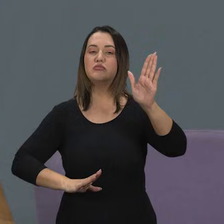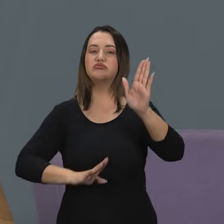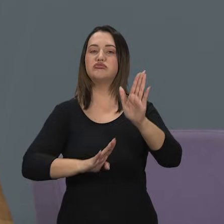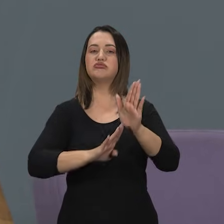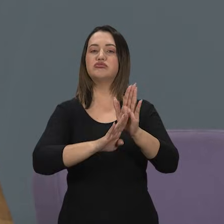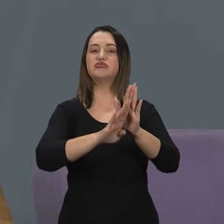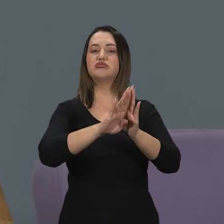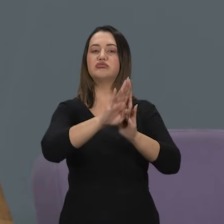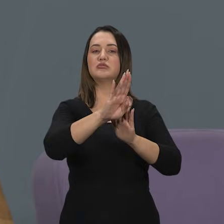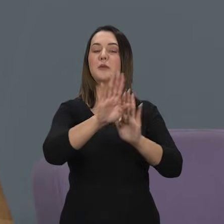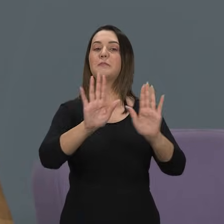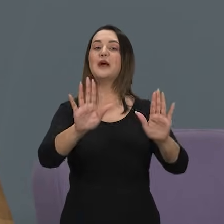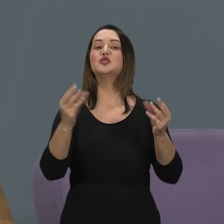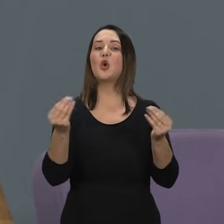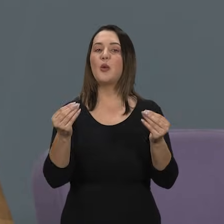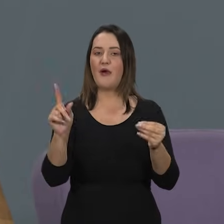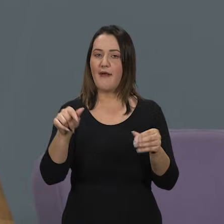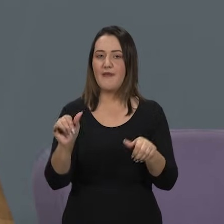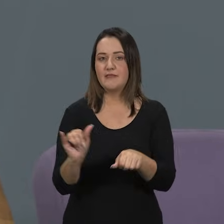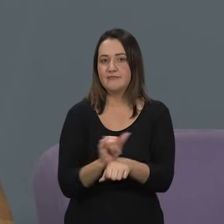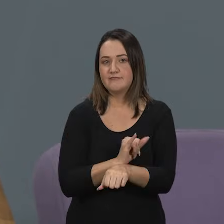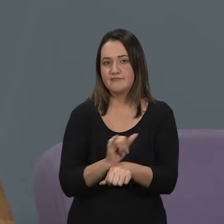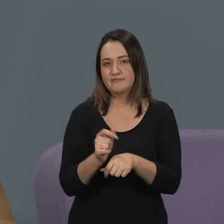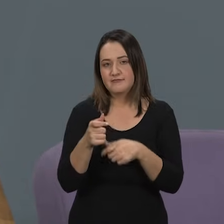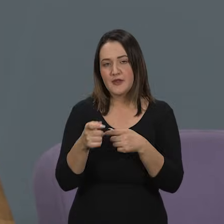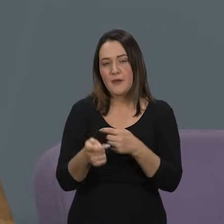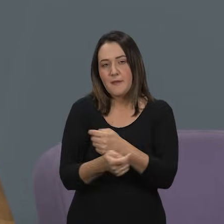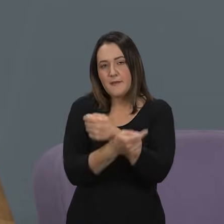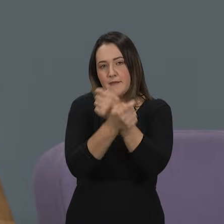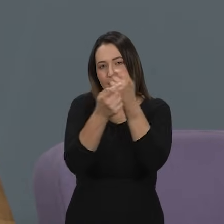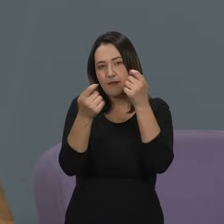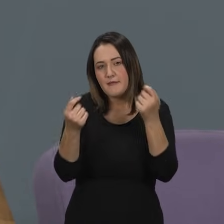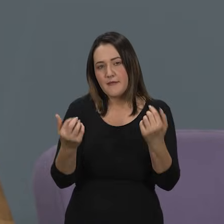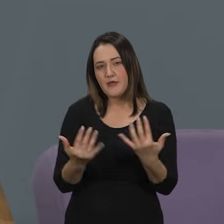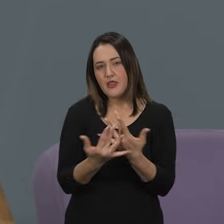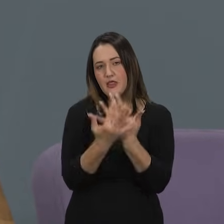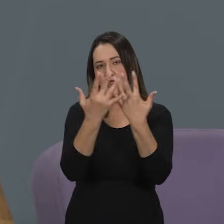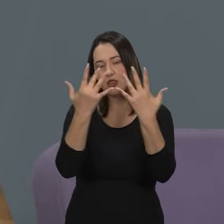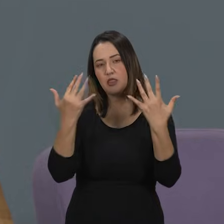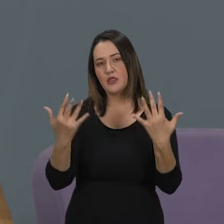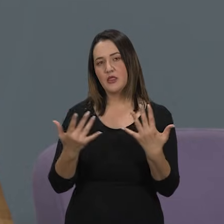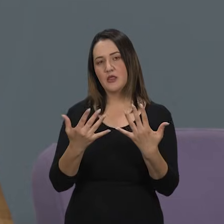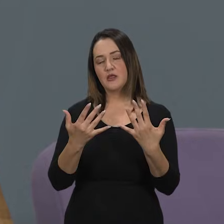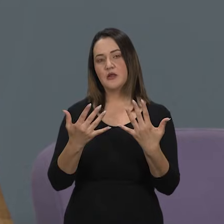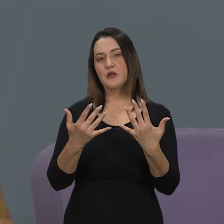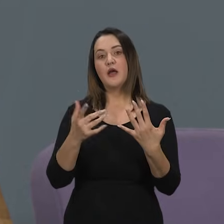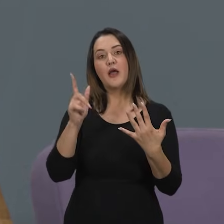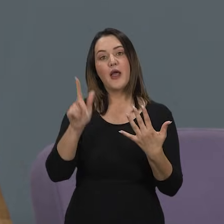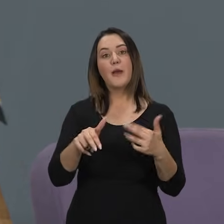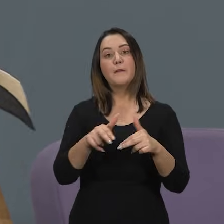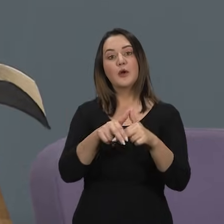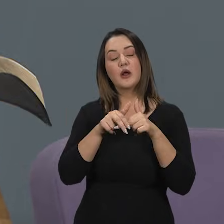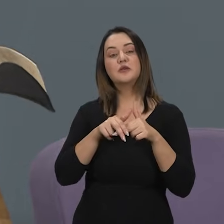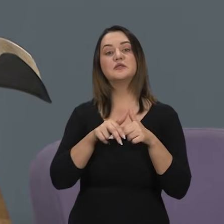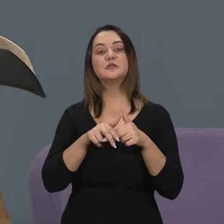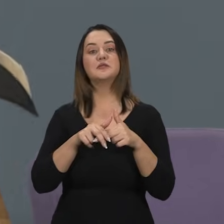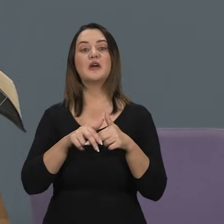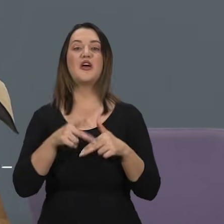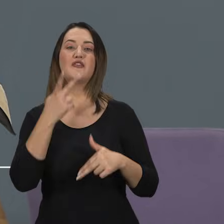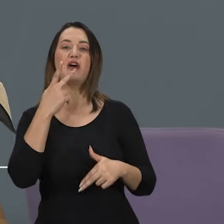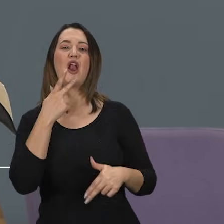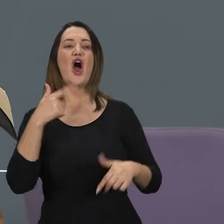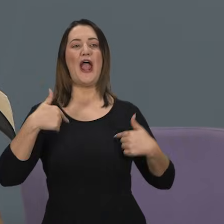prosperar? Claro que isso foi feito de uma maneira muito sutil. Toda essa mudança, toda essa estratégia foi feita em nome